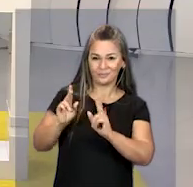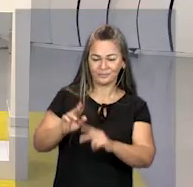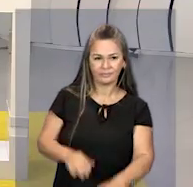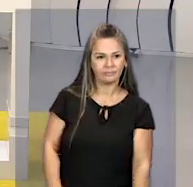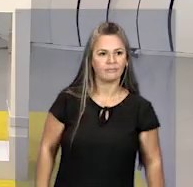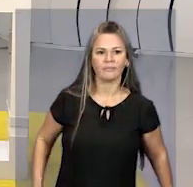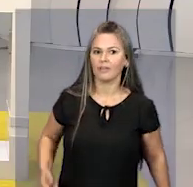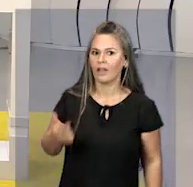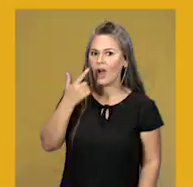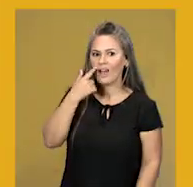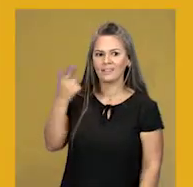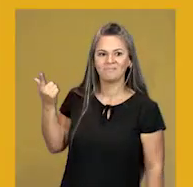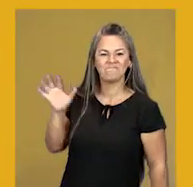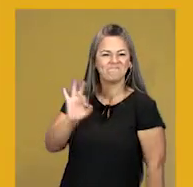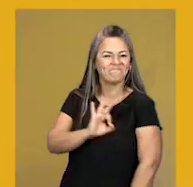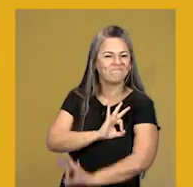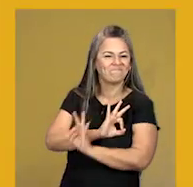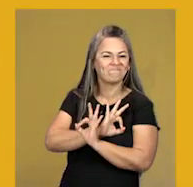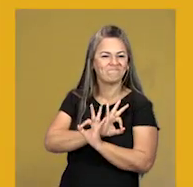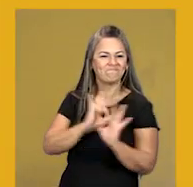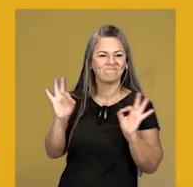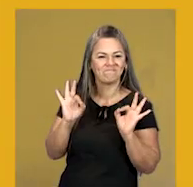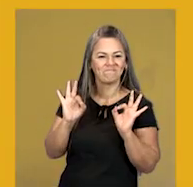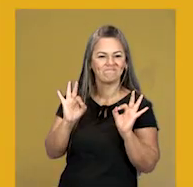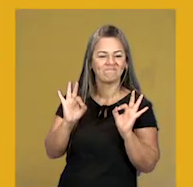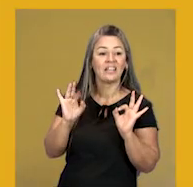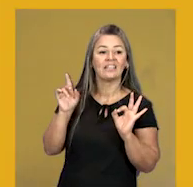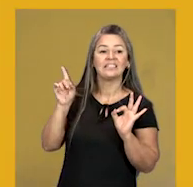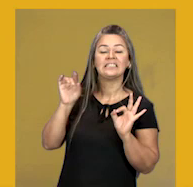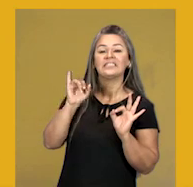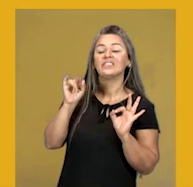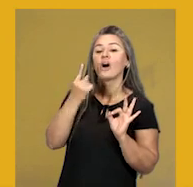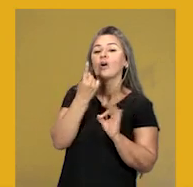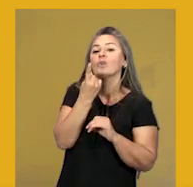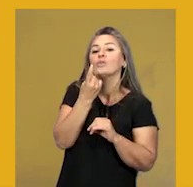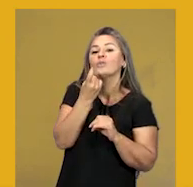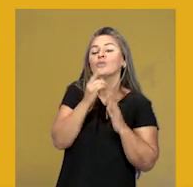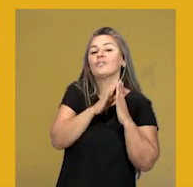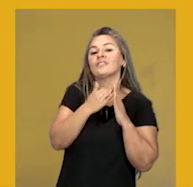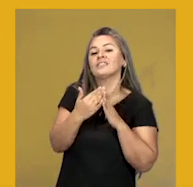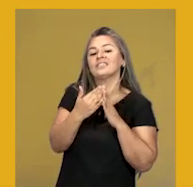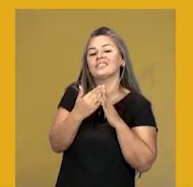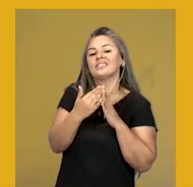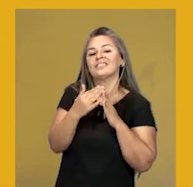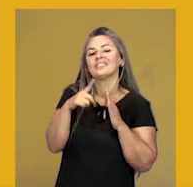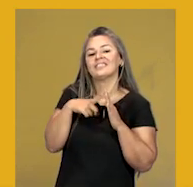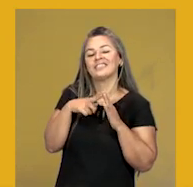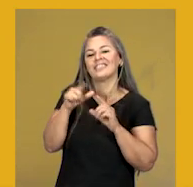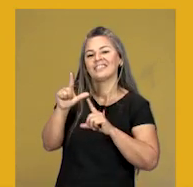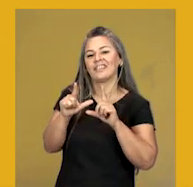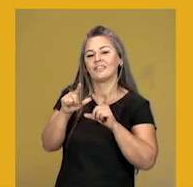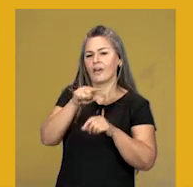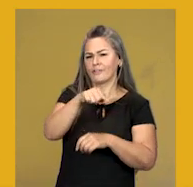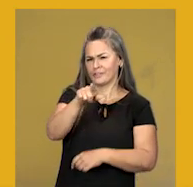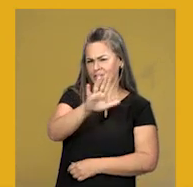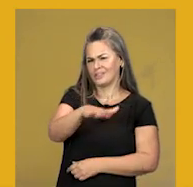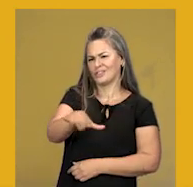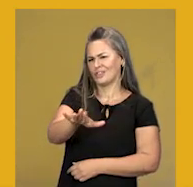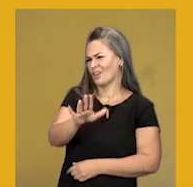imagem fantástica, quando só um vizinho tinha TV. Talvez vocês não tenham participado desse